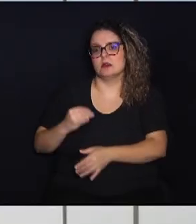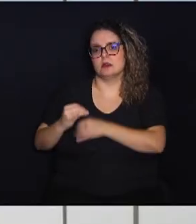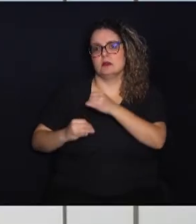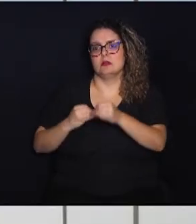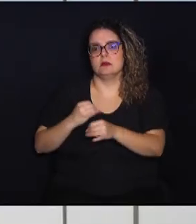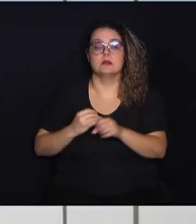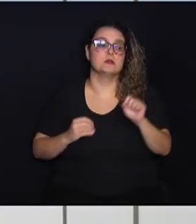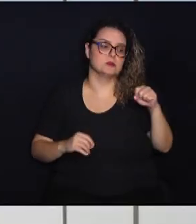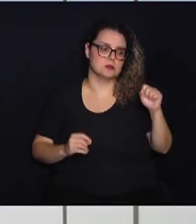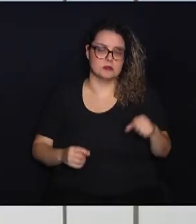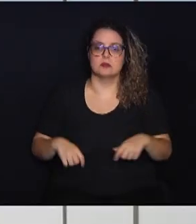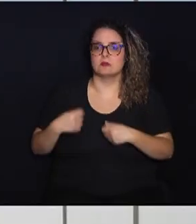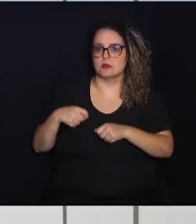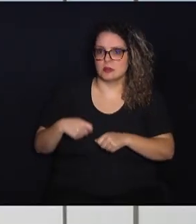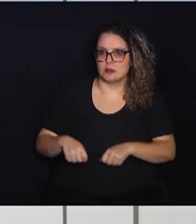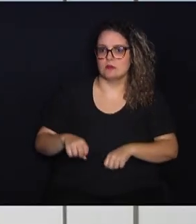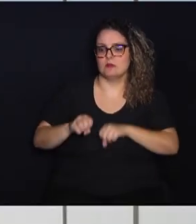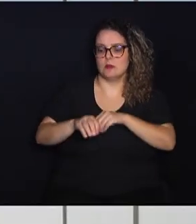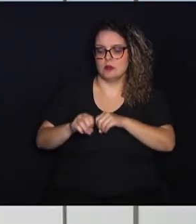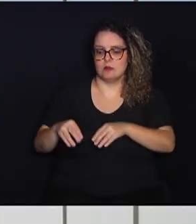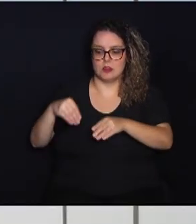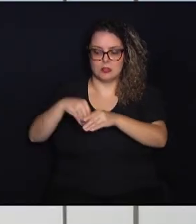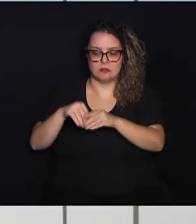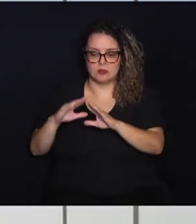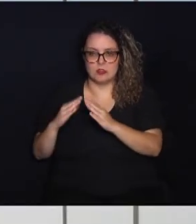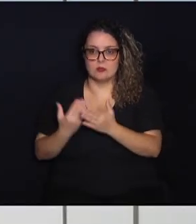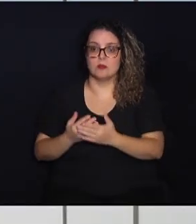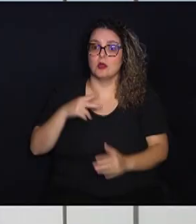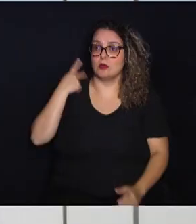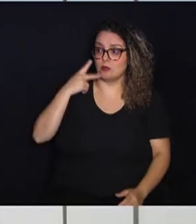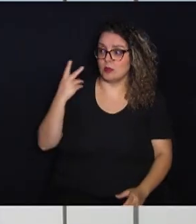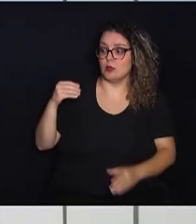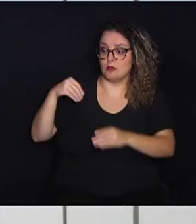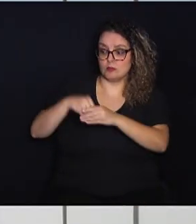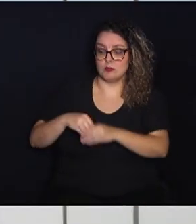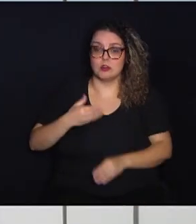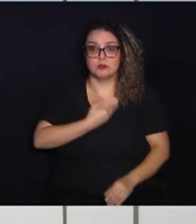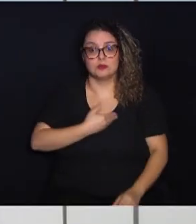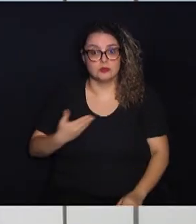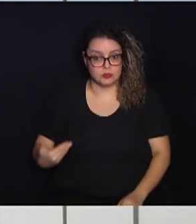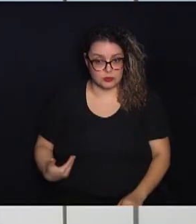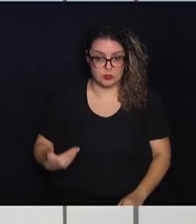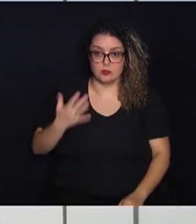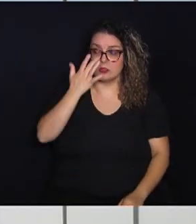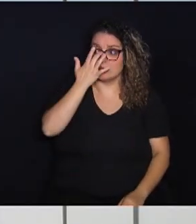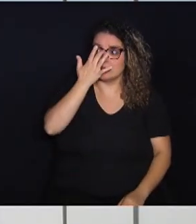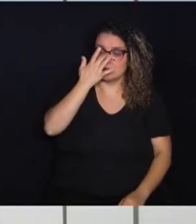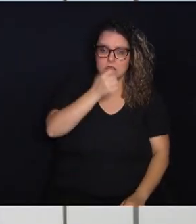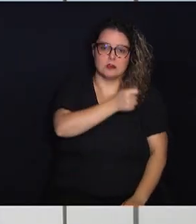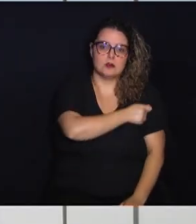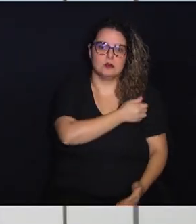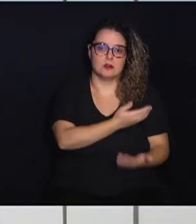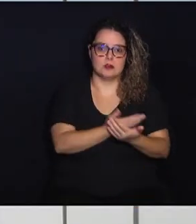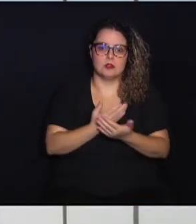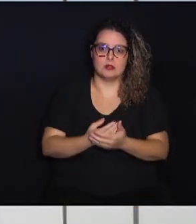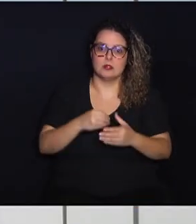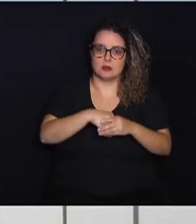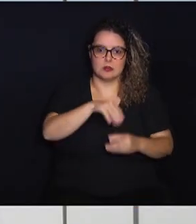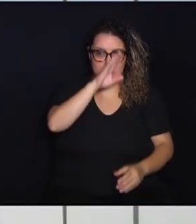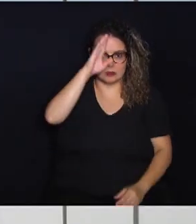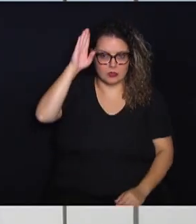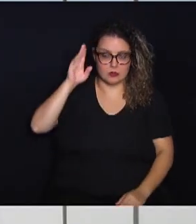que os educadores dentro das escolas, que os políticos dentro dos governos, que os estudiosos dentro das academias,